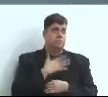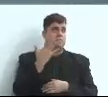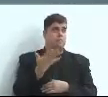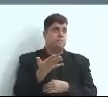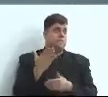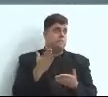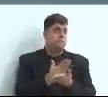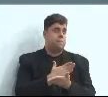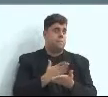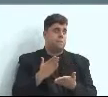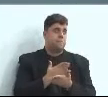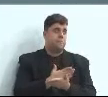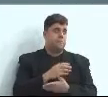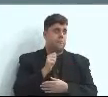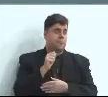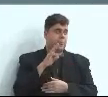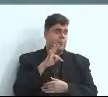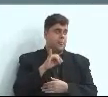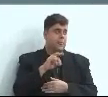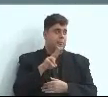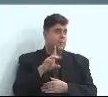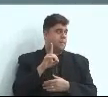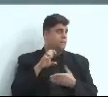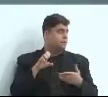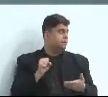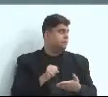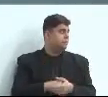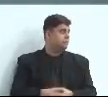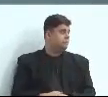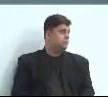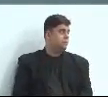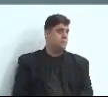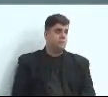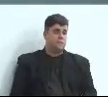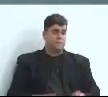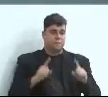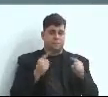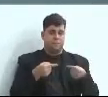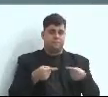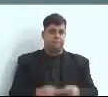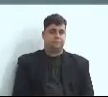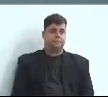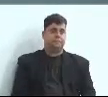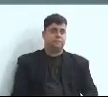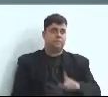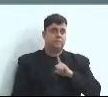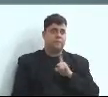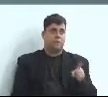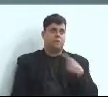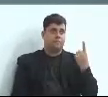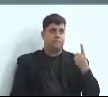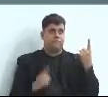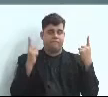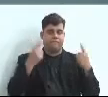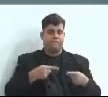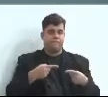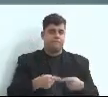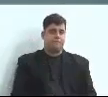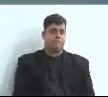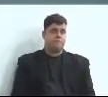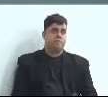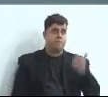com algumas atitudes de alguns candidatos. Tem um candidato que